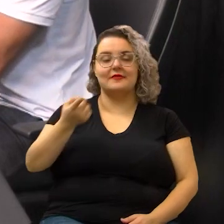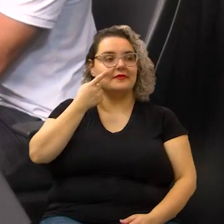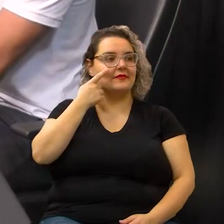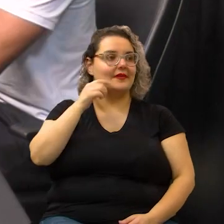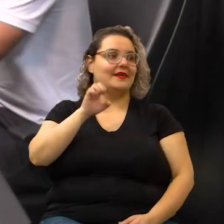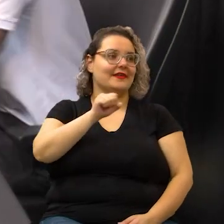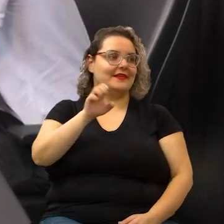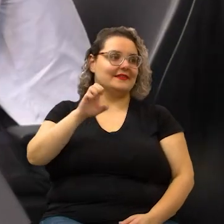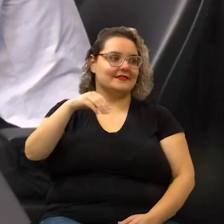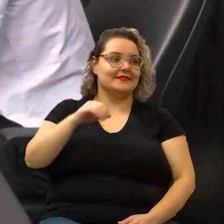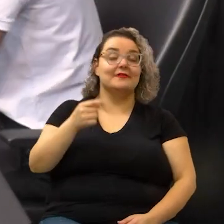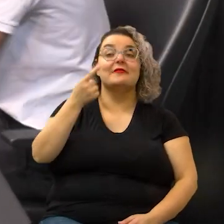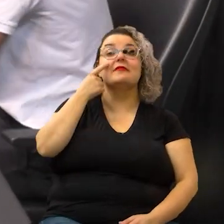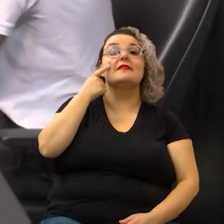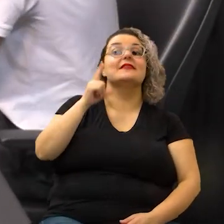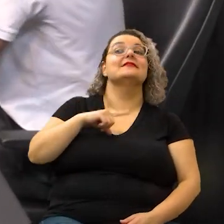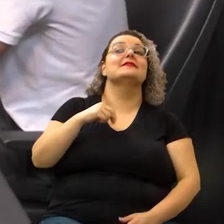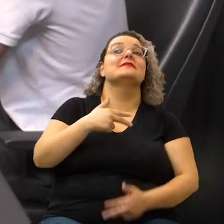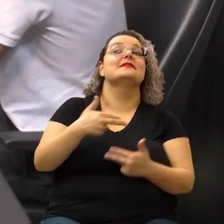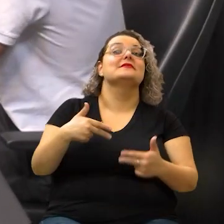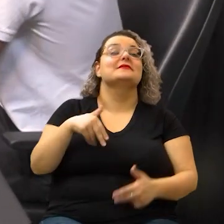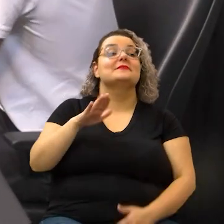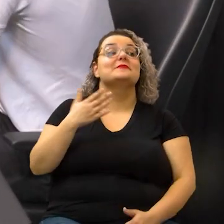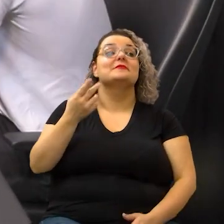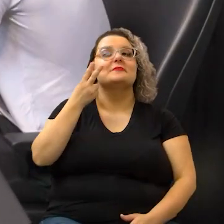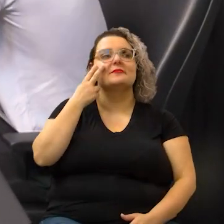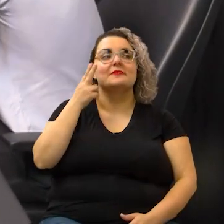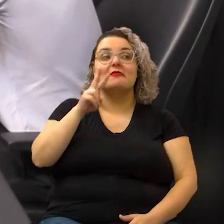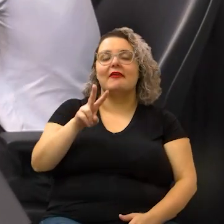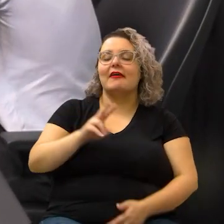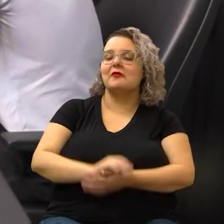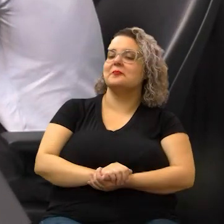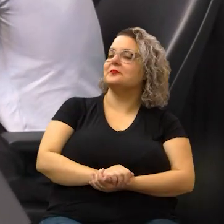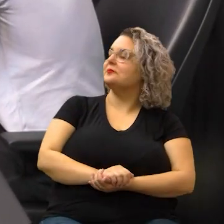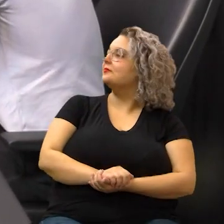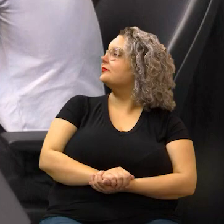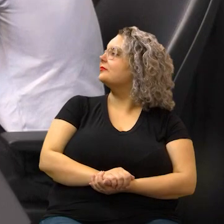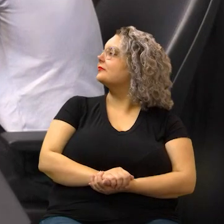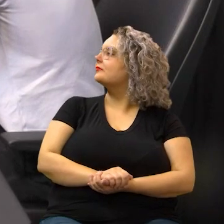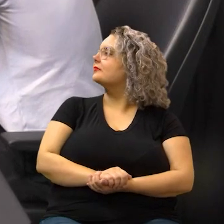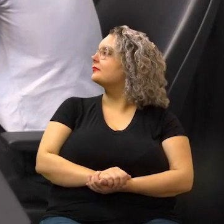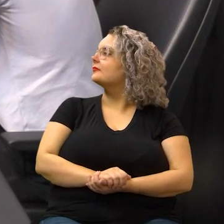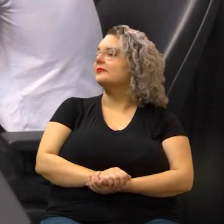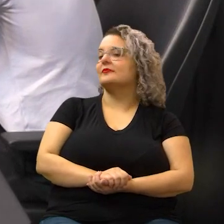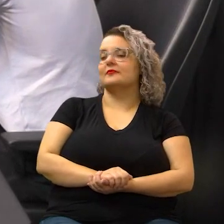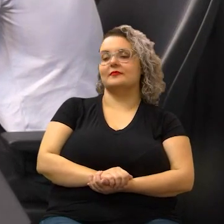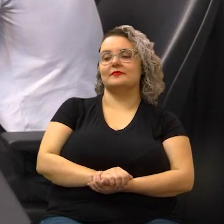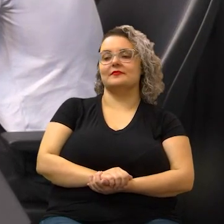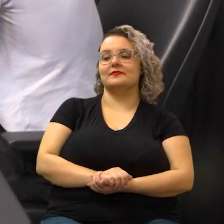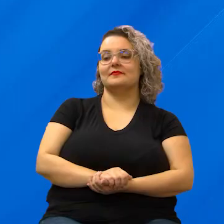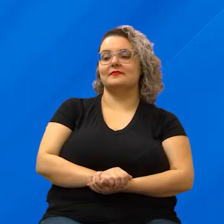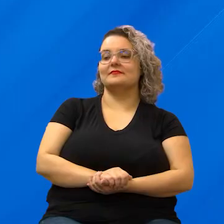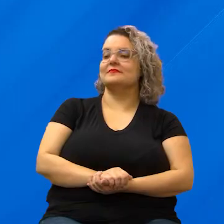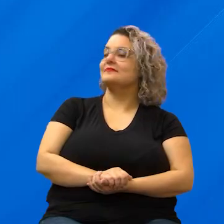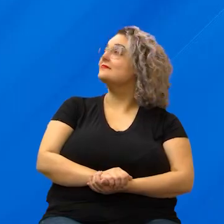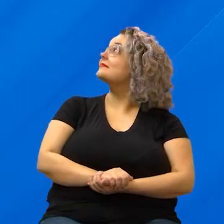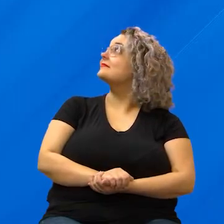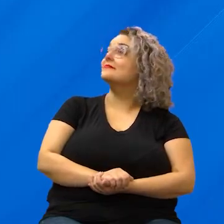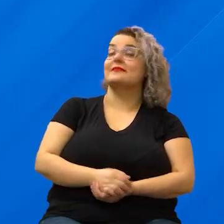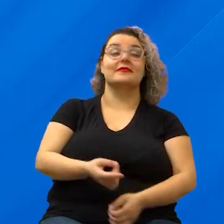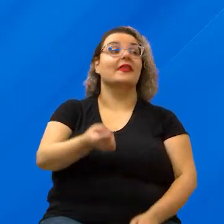da essência do Igor agora? Vamos ver se tem mais alguma coisinha aí pra você. Vamos ver quem é o Igor daqui.